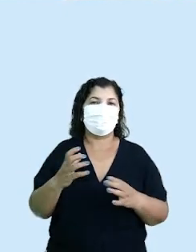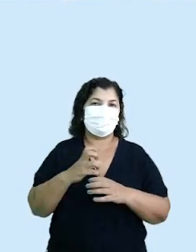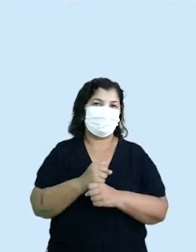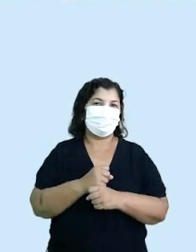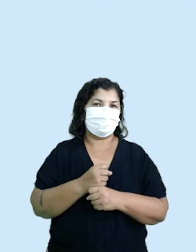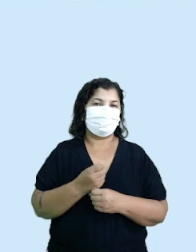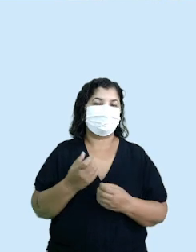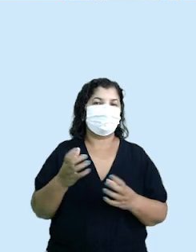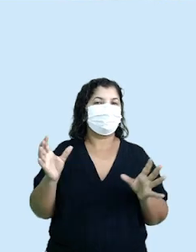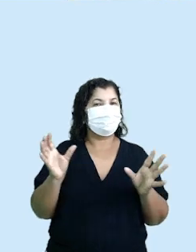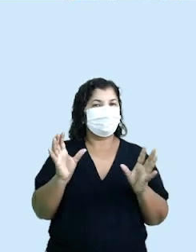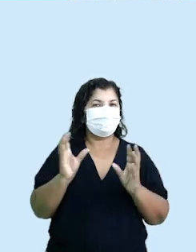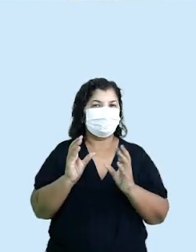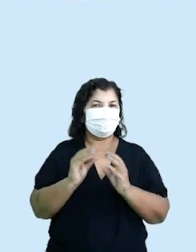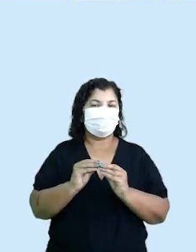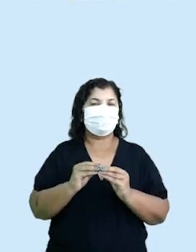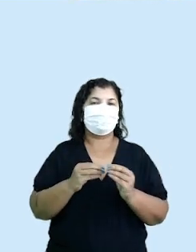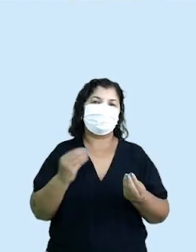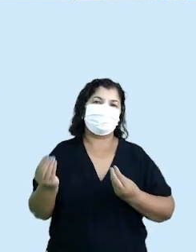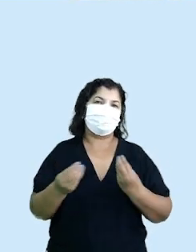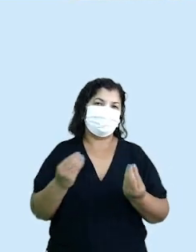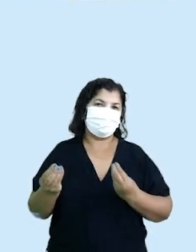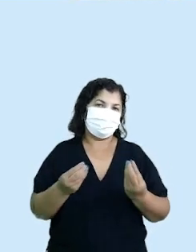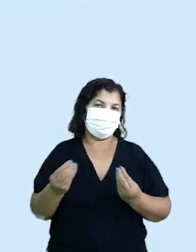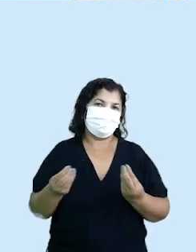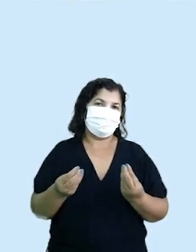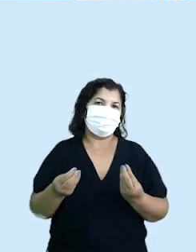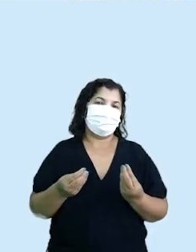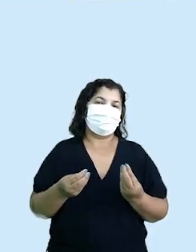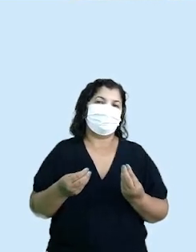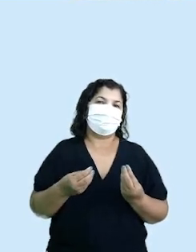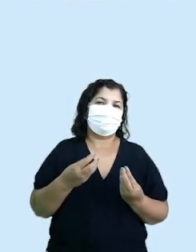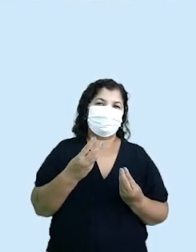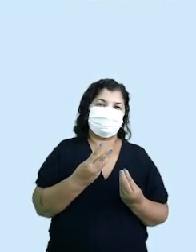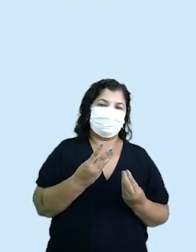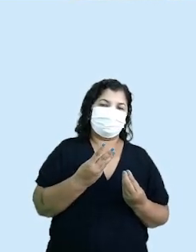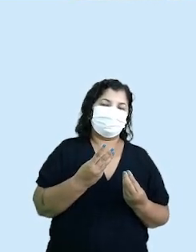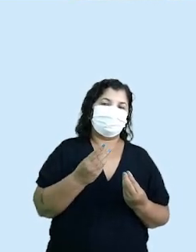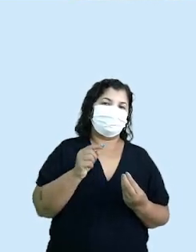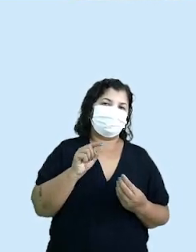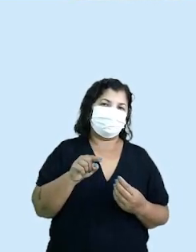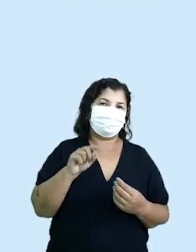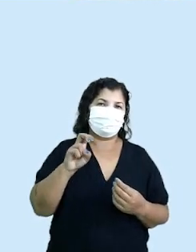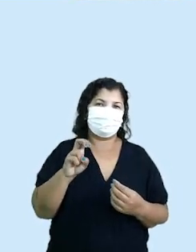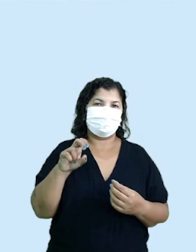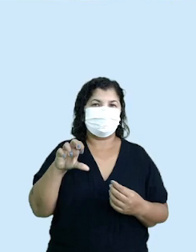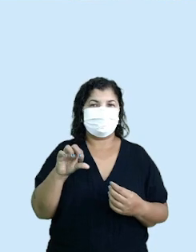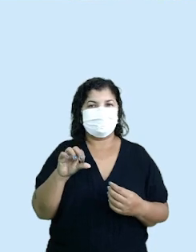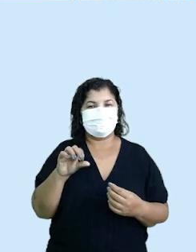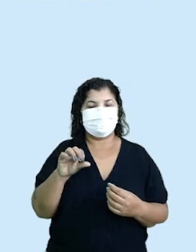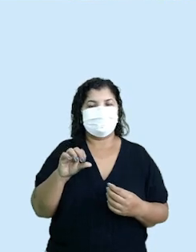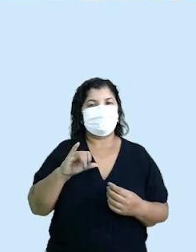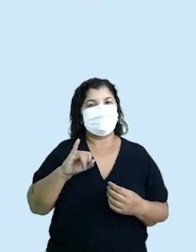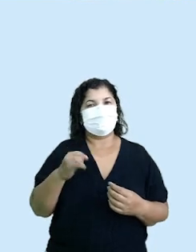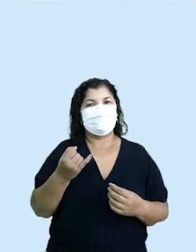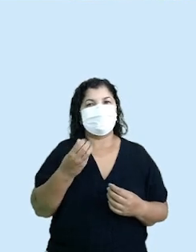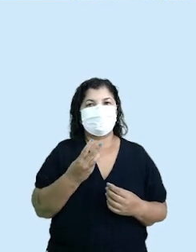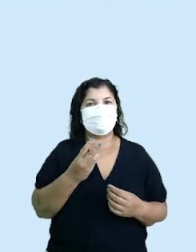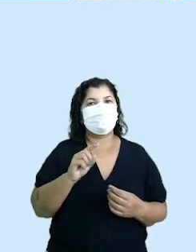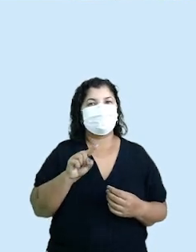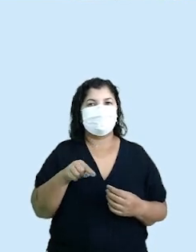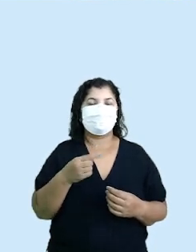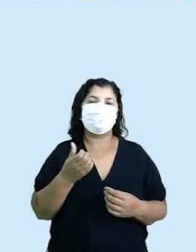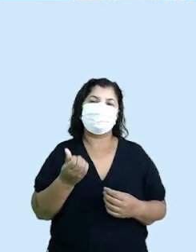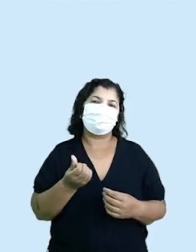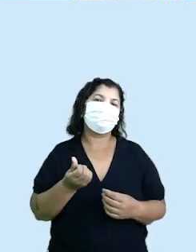tá? A gente faz o seguinte arredondamento, olha, ao invés de fazer 3,59, vamos fazer aí 3,6, só para facilitar a nossa